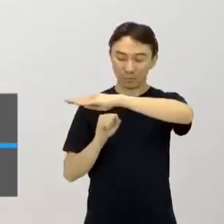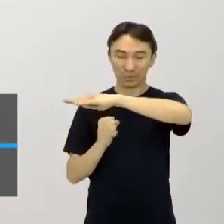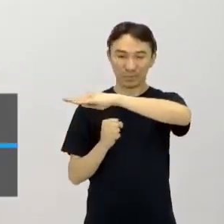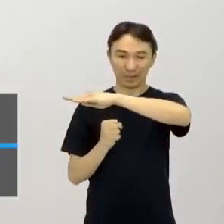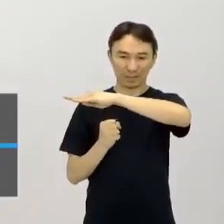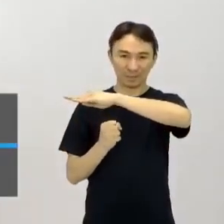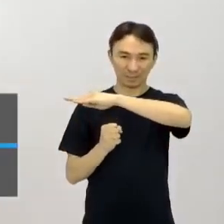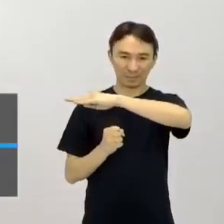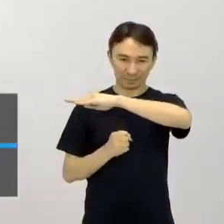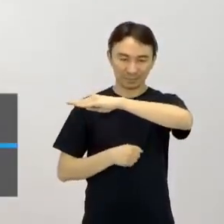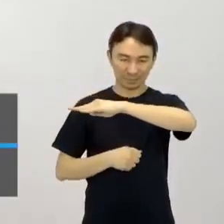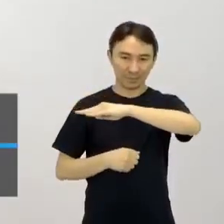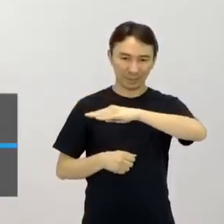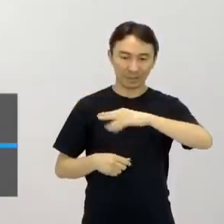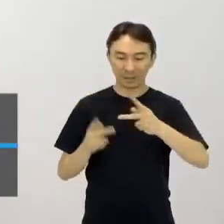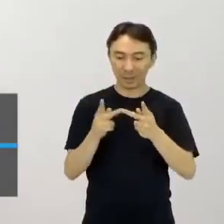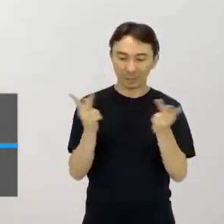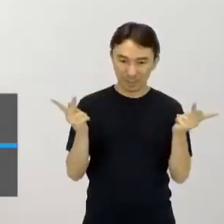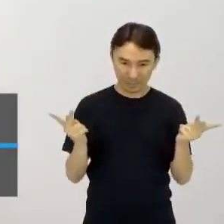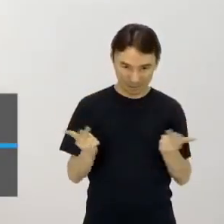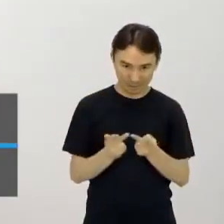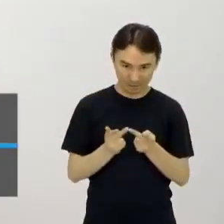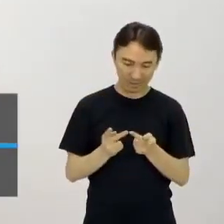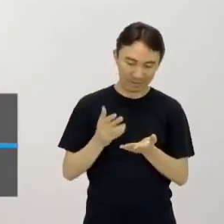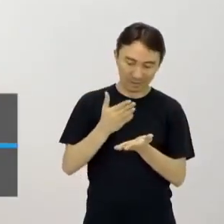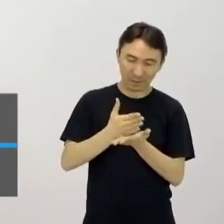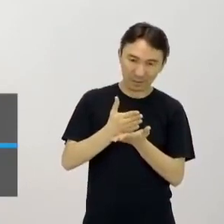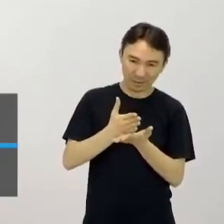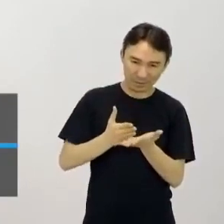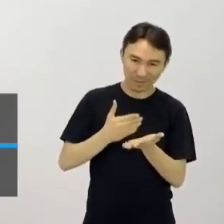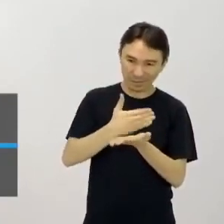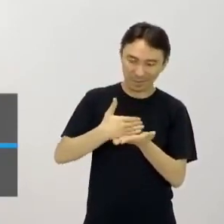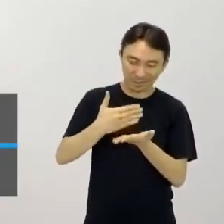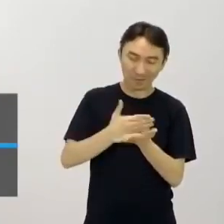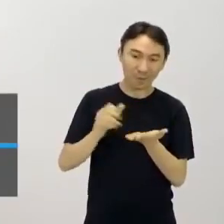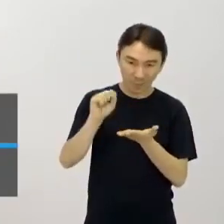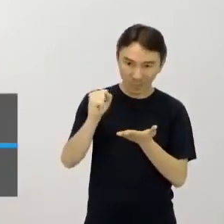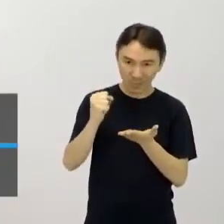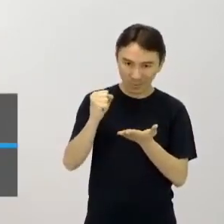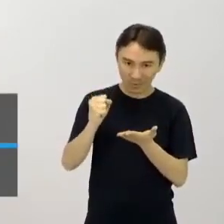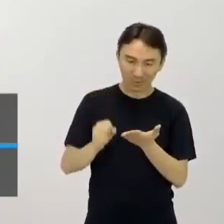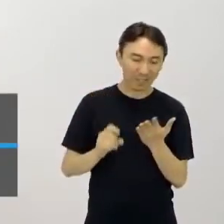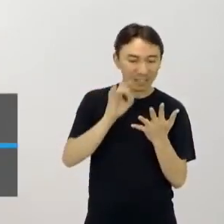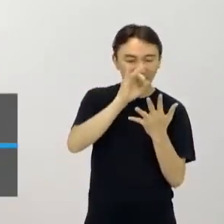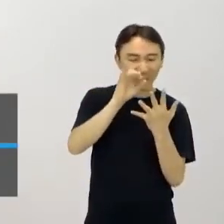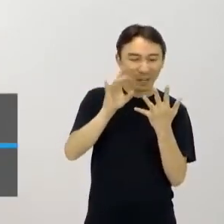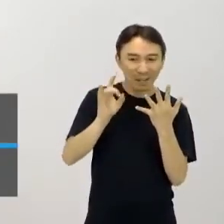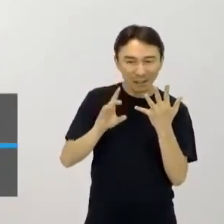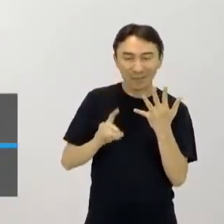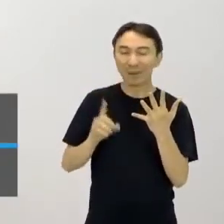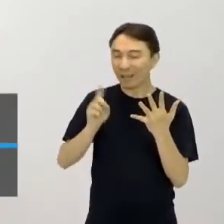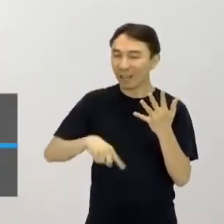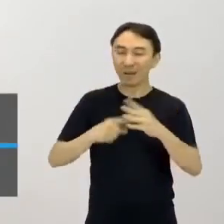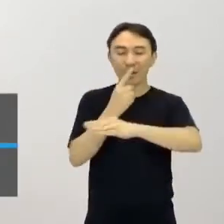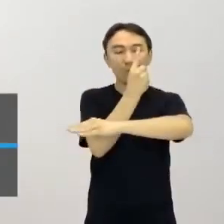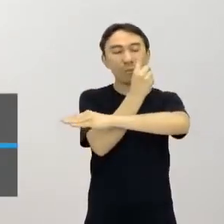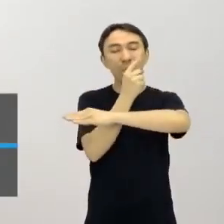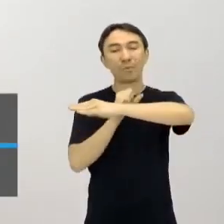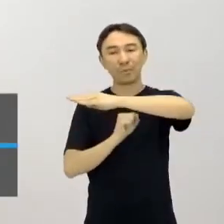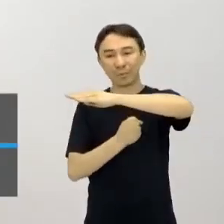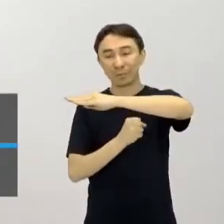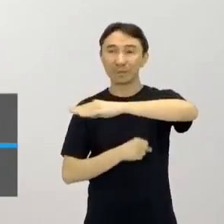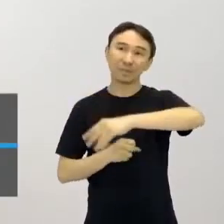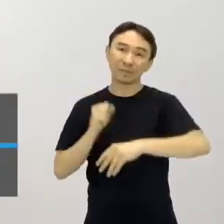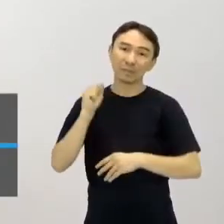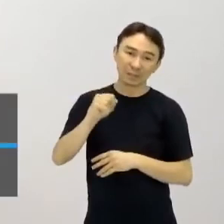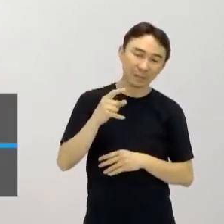dividir a pizza em 8 pedaços, cada pedacinho de pizza é 1/8. Beleza? Se eu comer 4